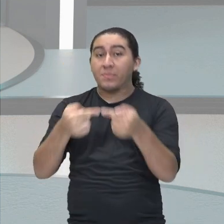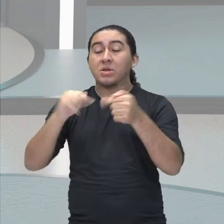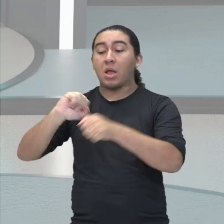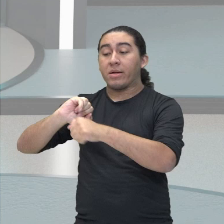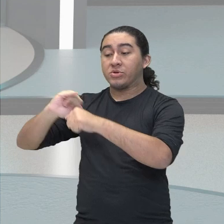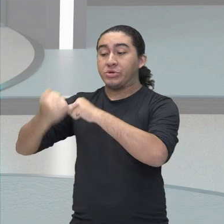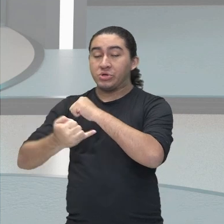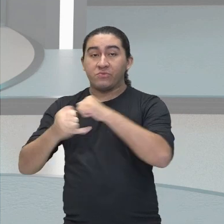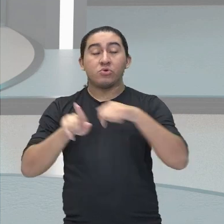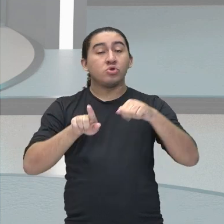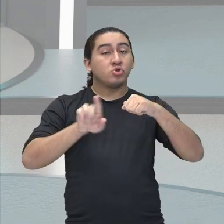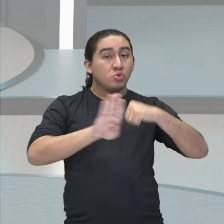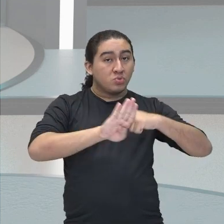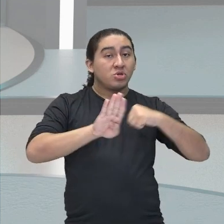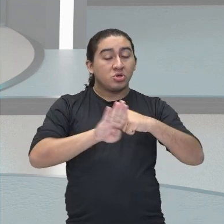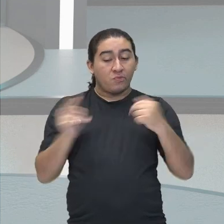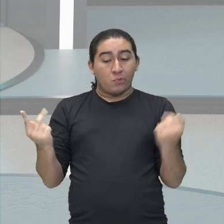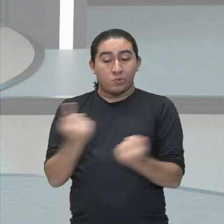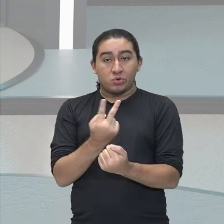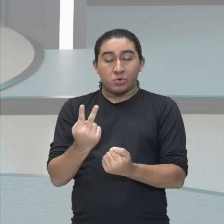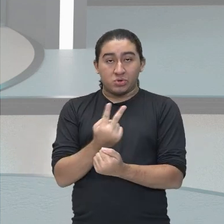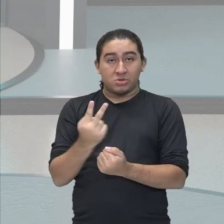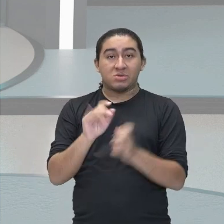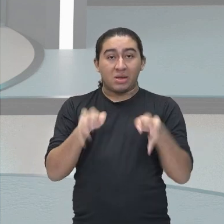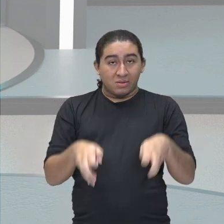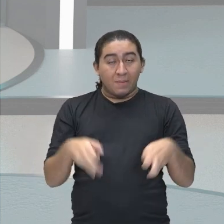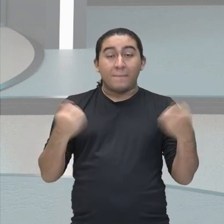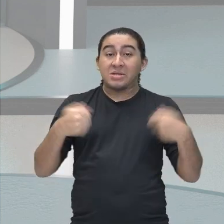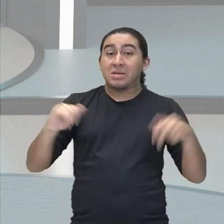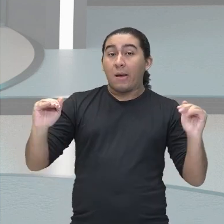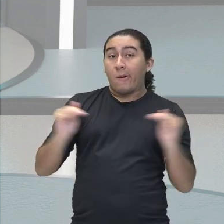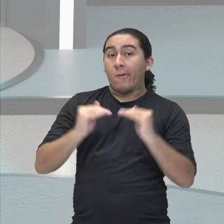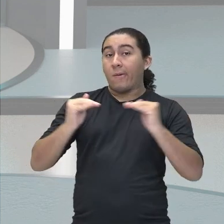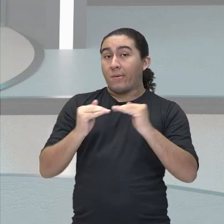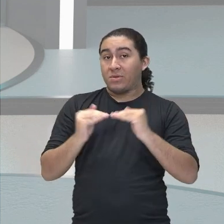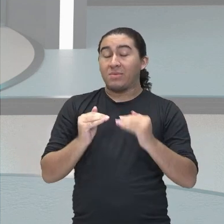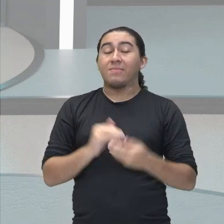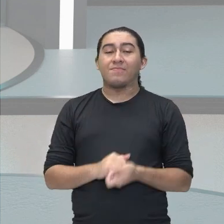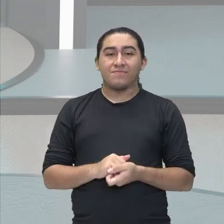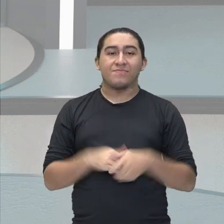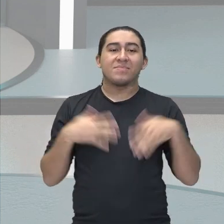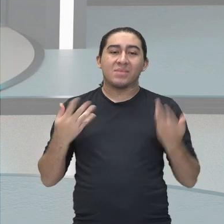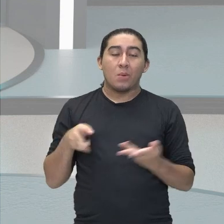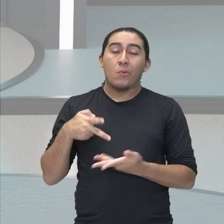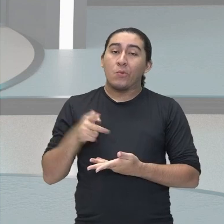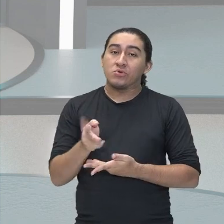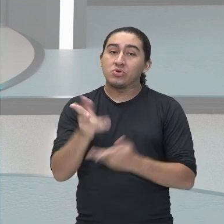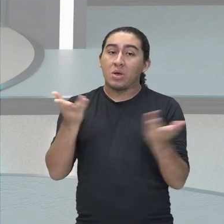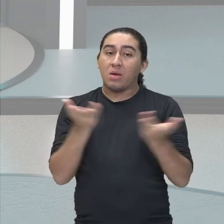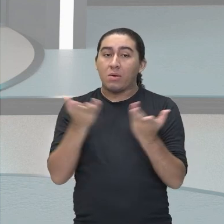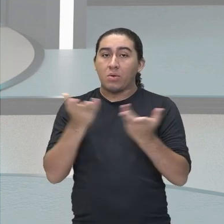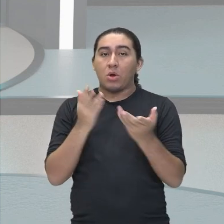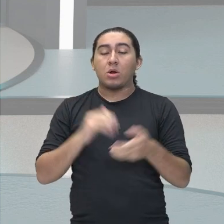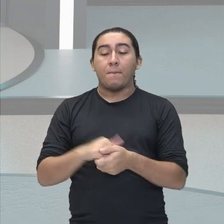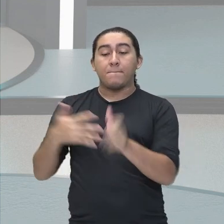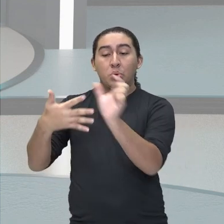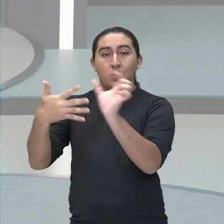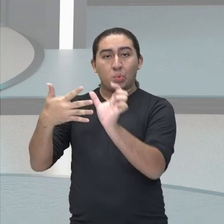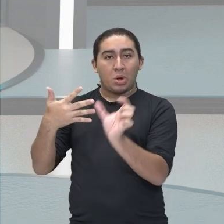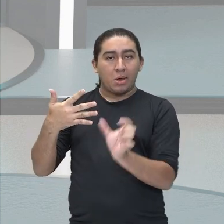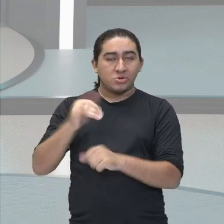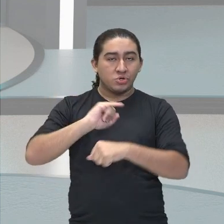o substantivo. Tem que concordar, né? Então, vamos continuar. O plural dos